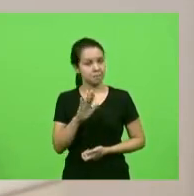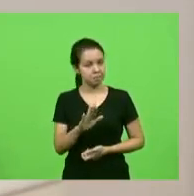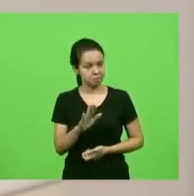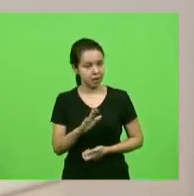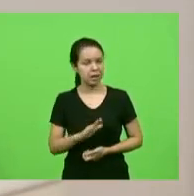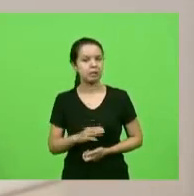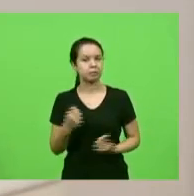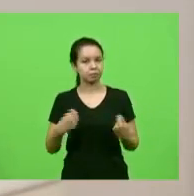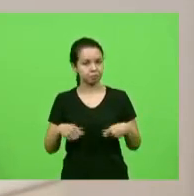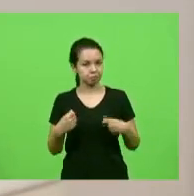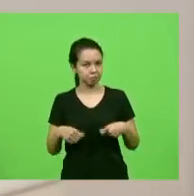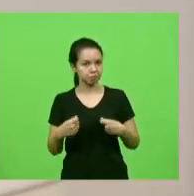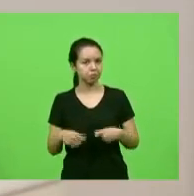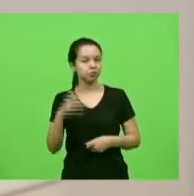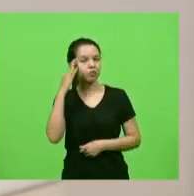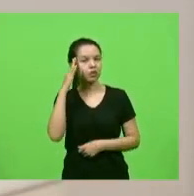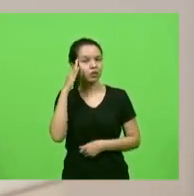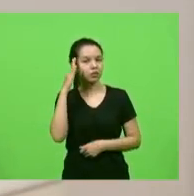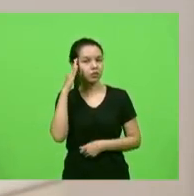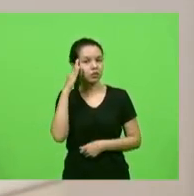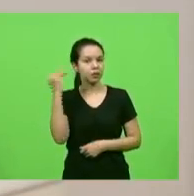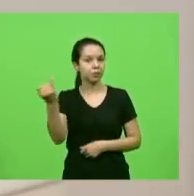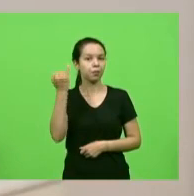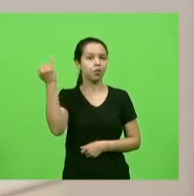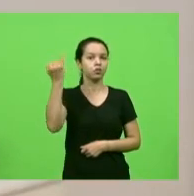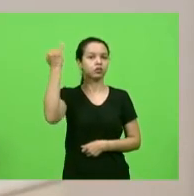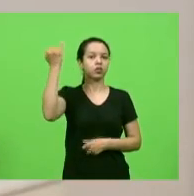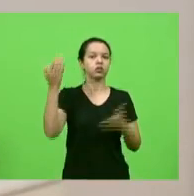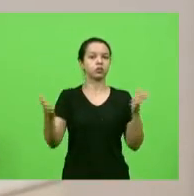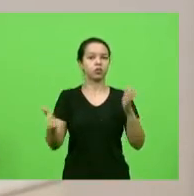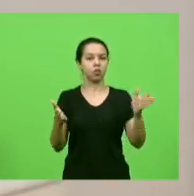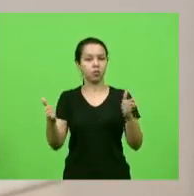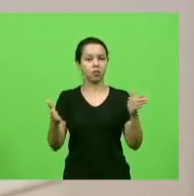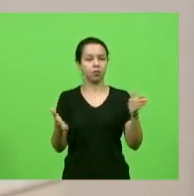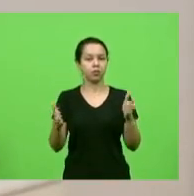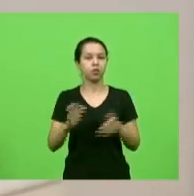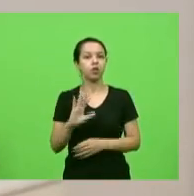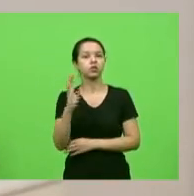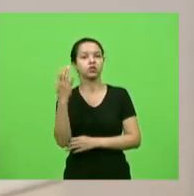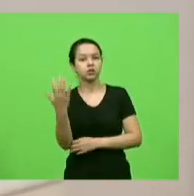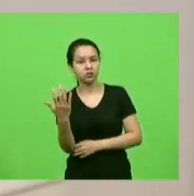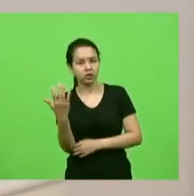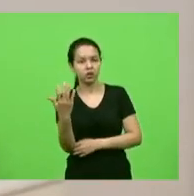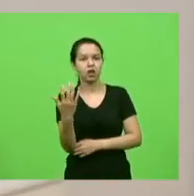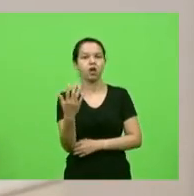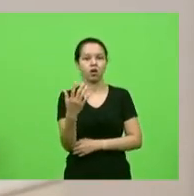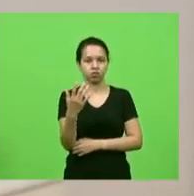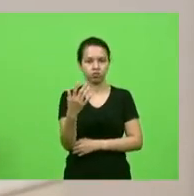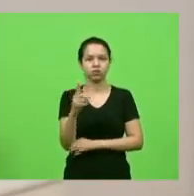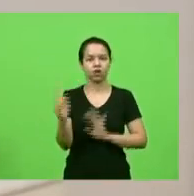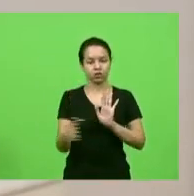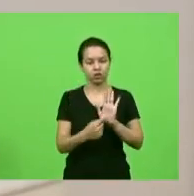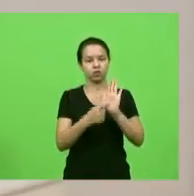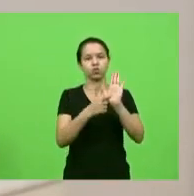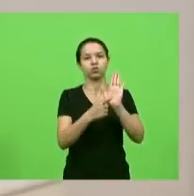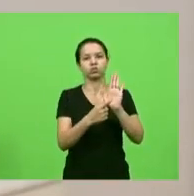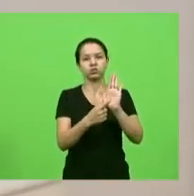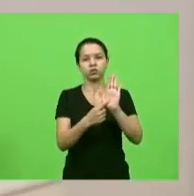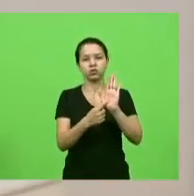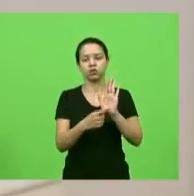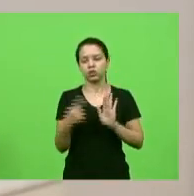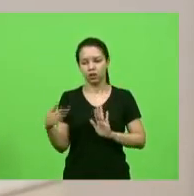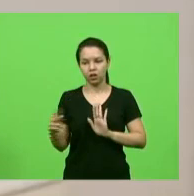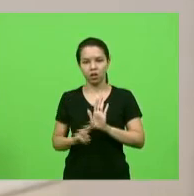entendo imprescindível nesse momento um relato fático acerca das condutas imputadas pelos representantes ao